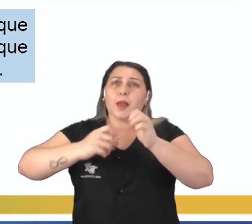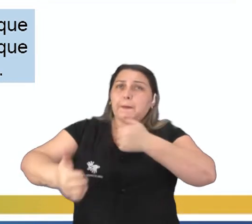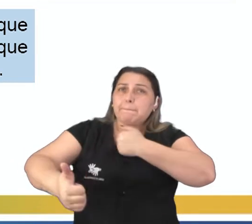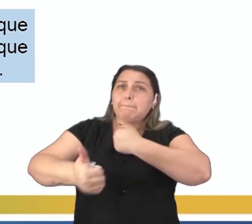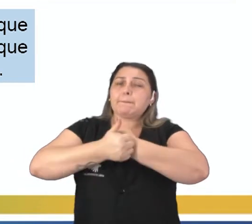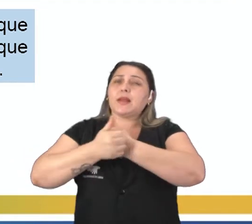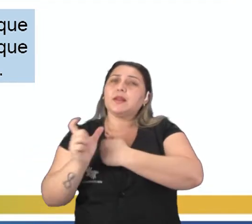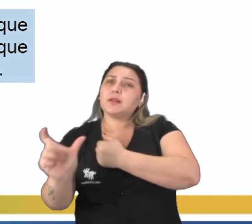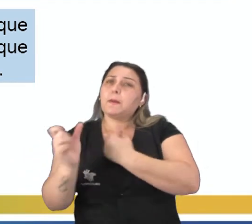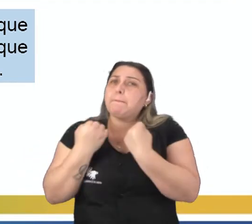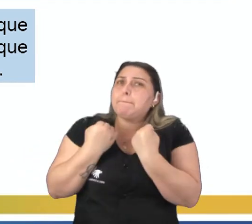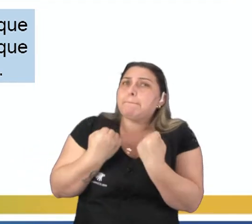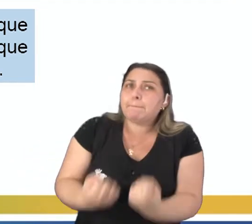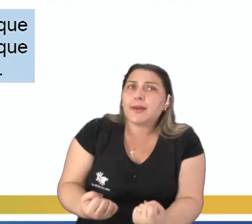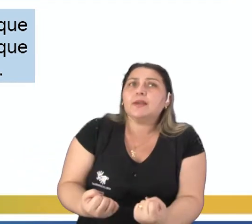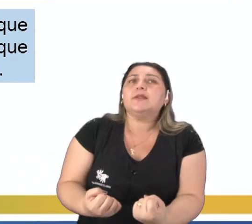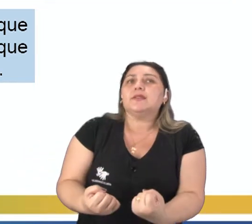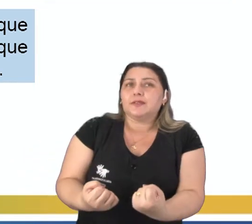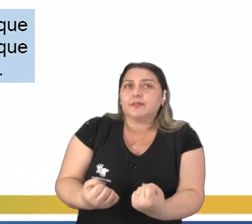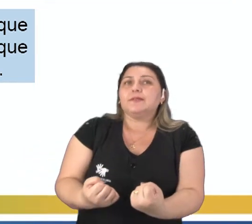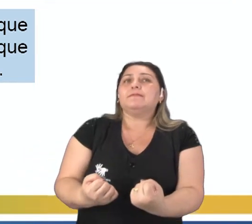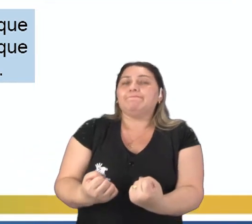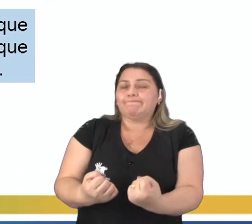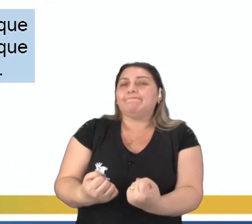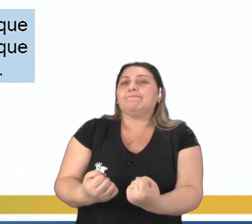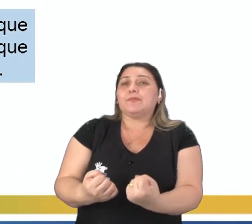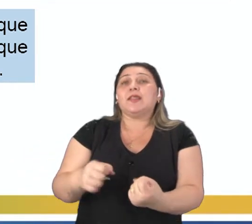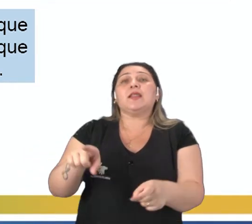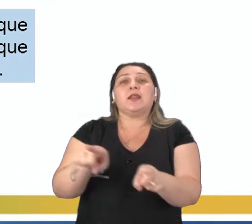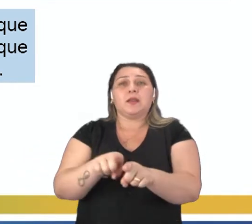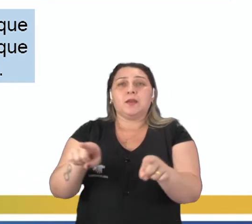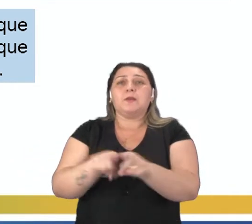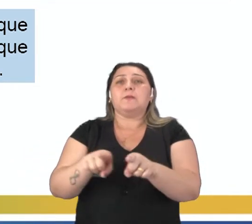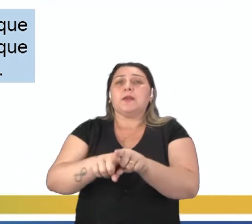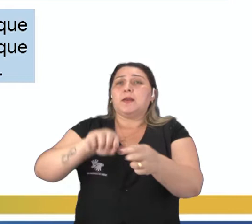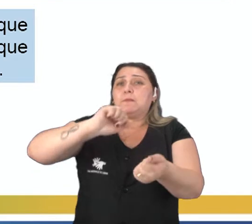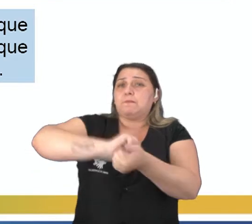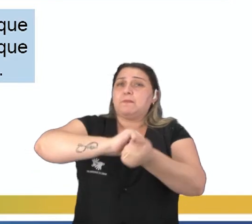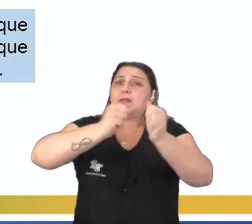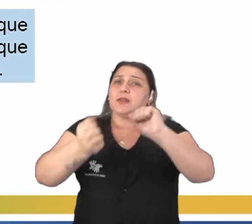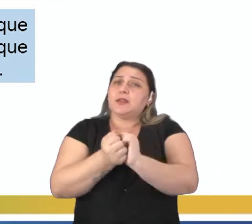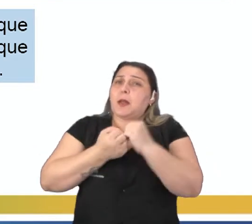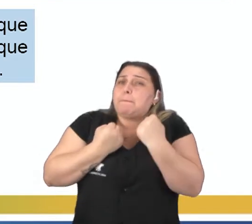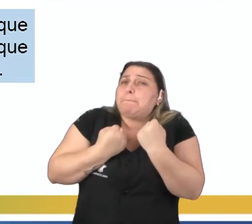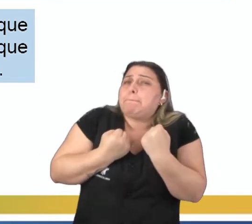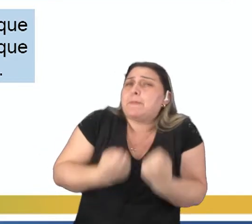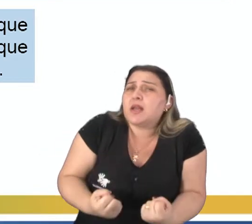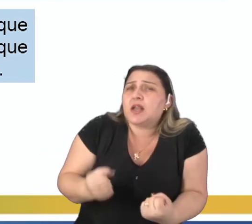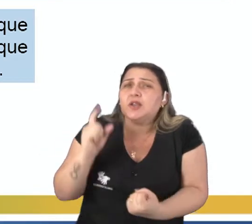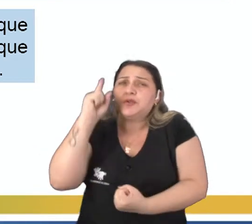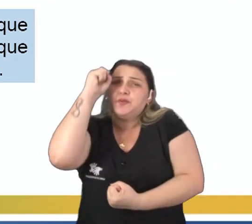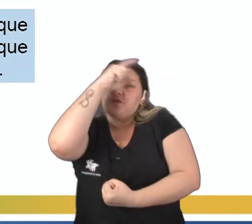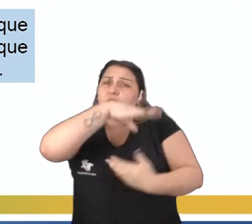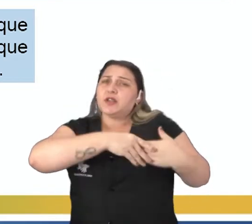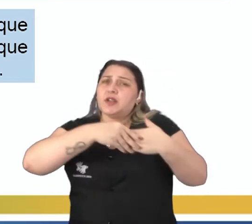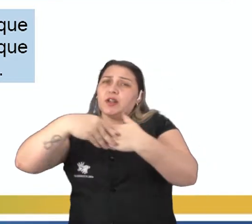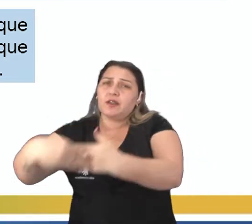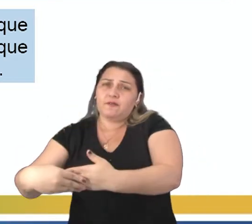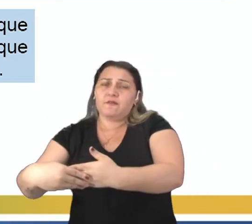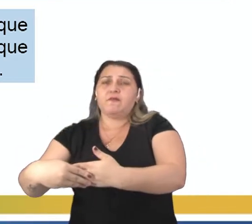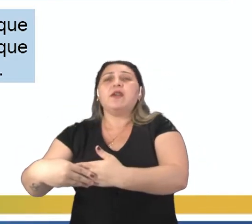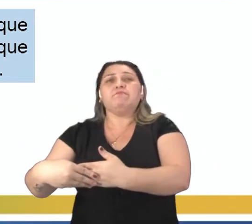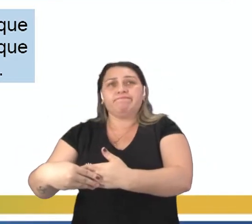a aproximação dos termos peso, como eu disse para vocês, que associamos a pesado, difícil de levar